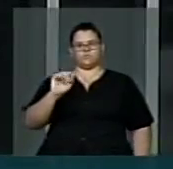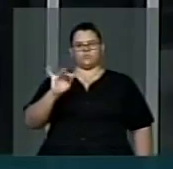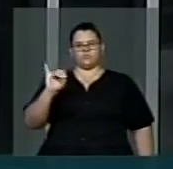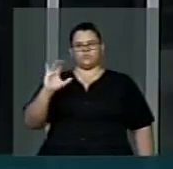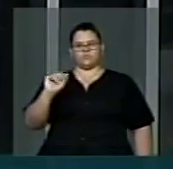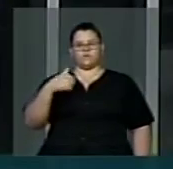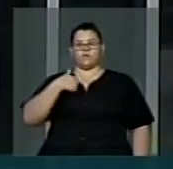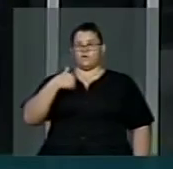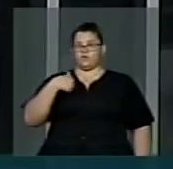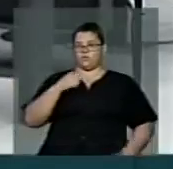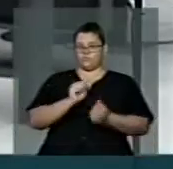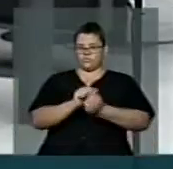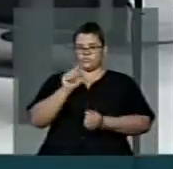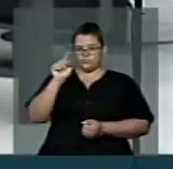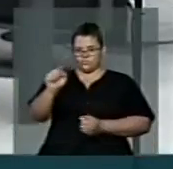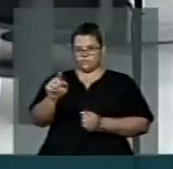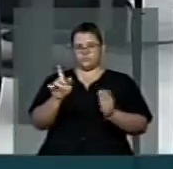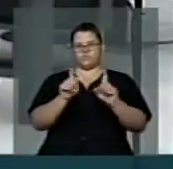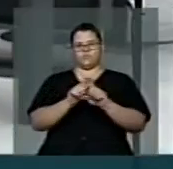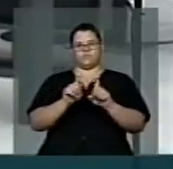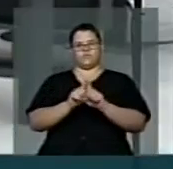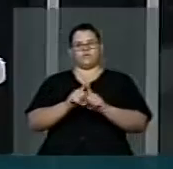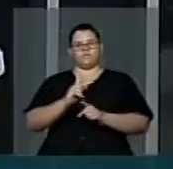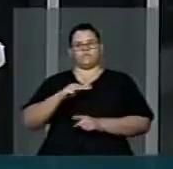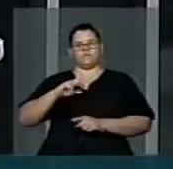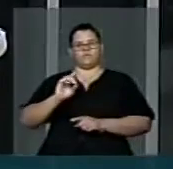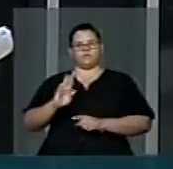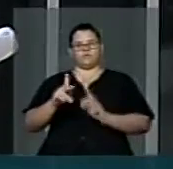com muita honra parte no PMDB.